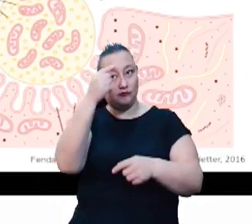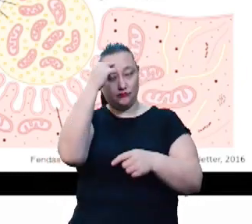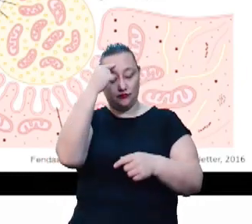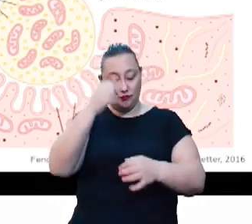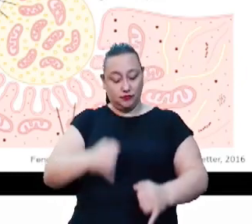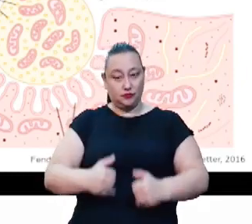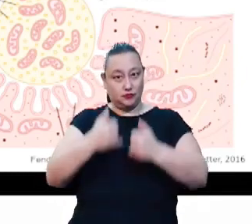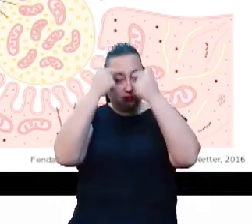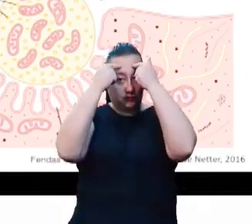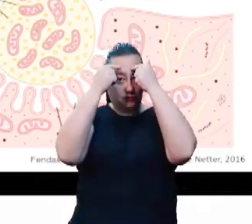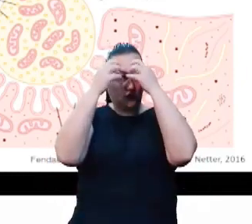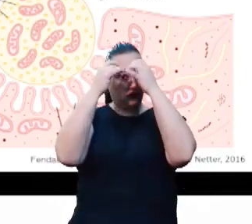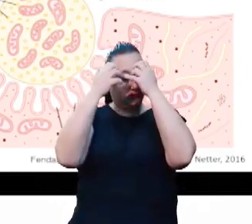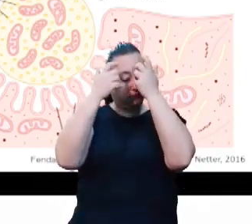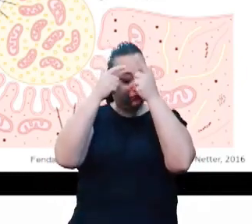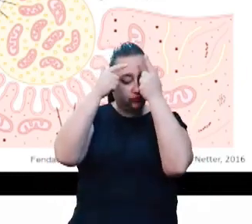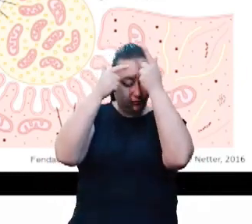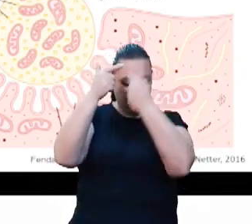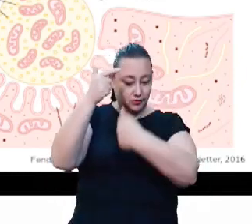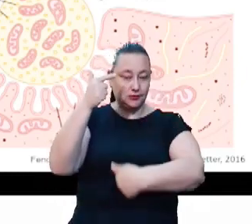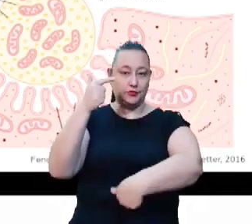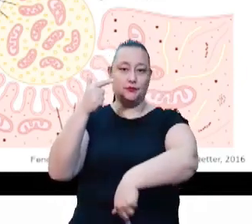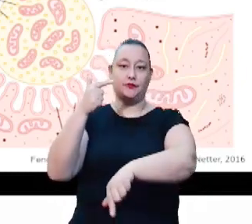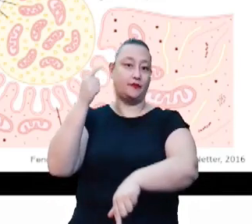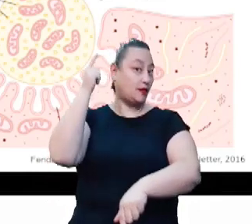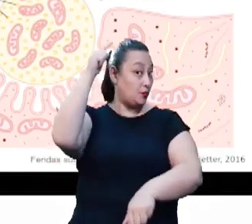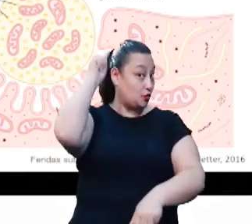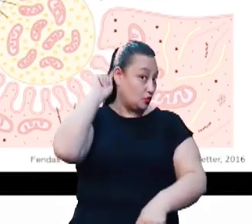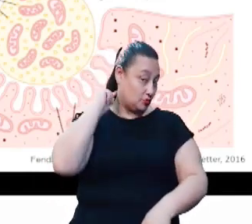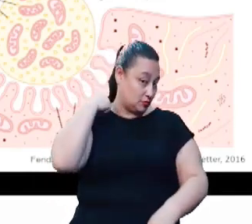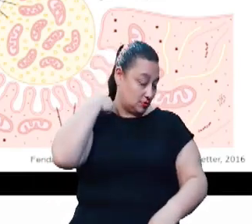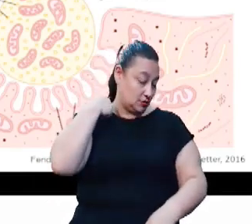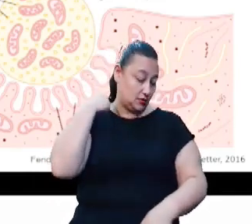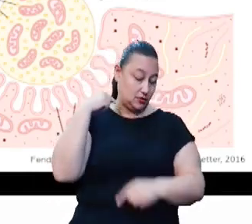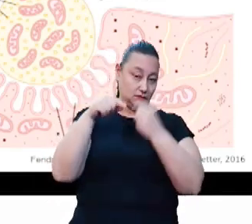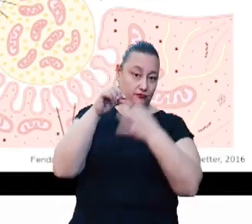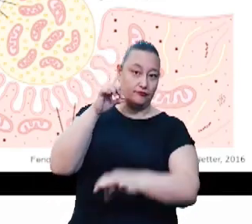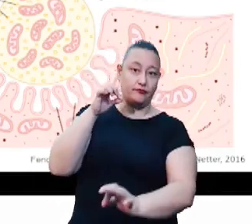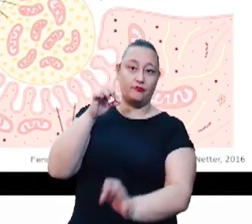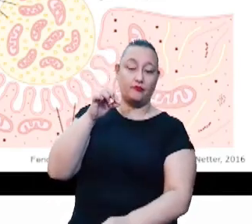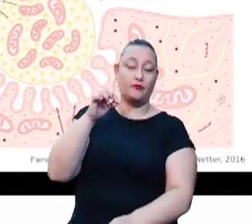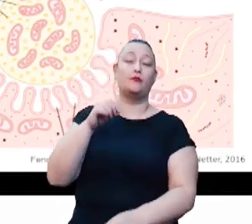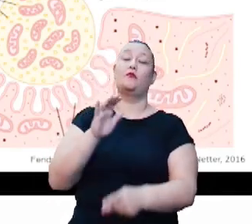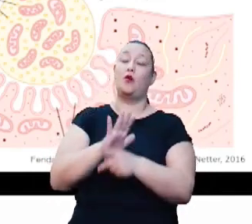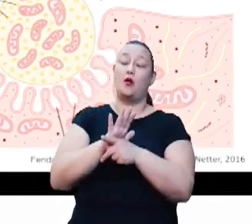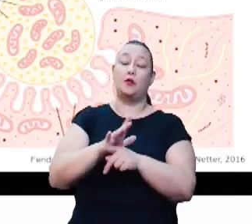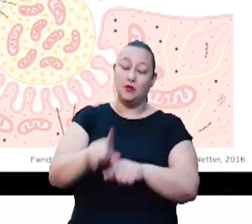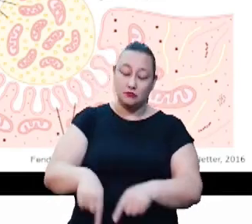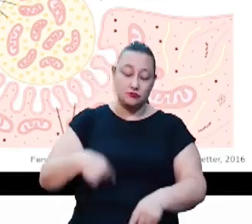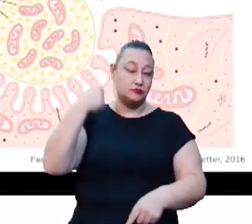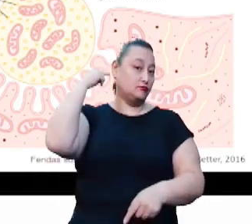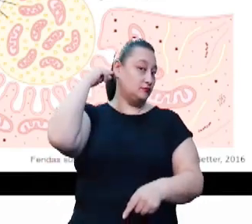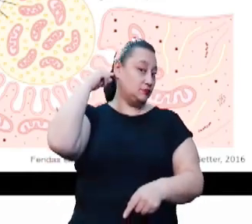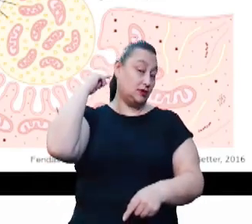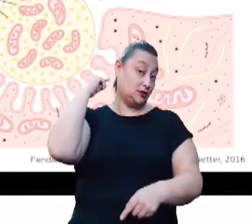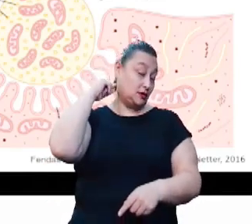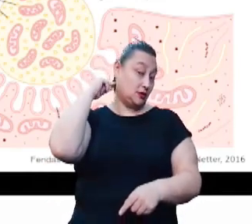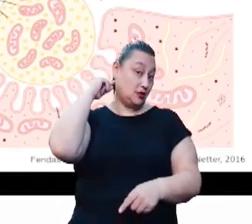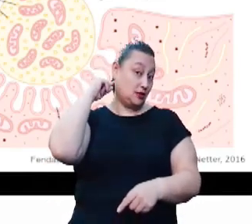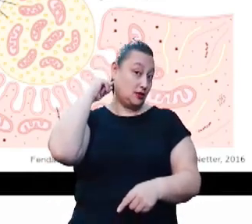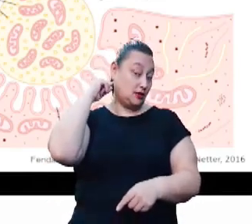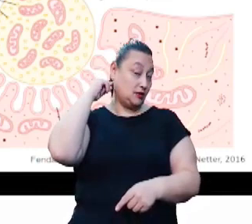seguindo um trajeto por uma via de neurônios, tá? Chega na medula, e quando ela chega